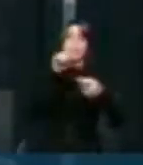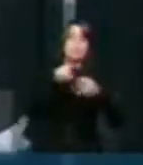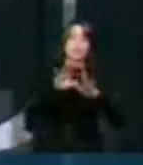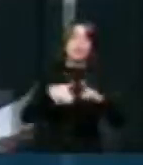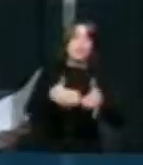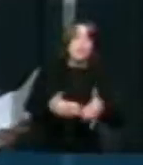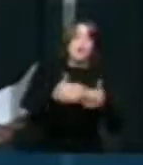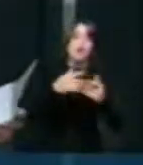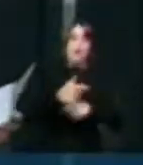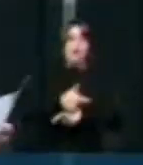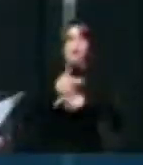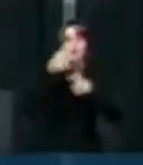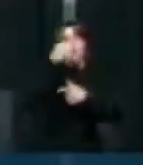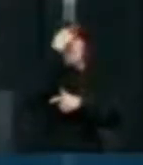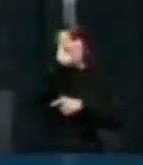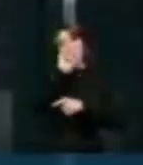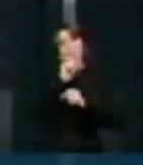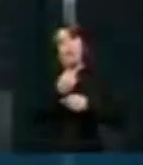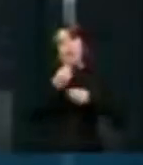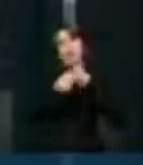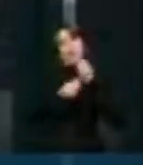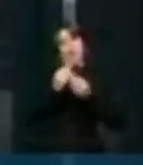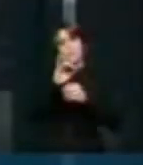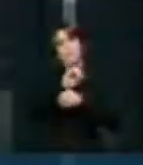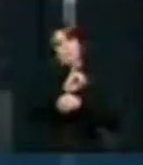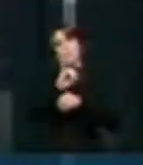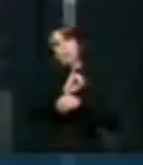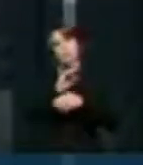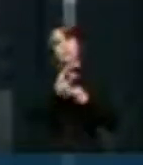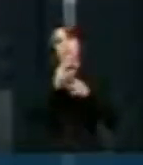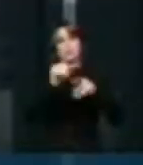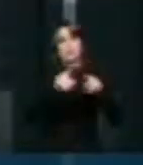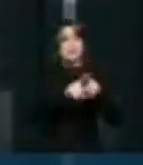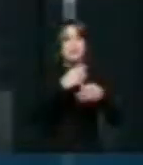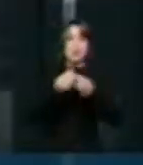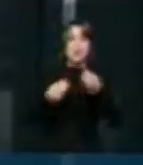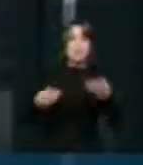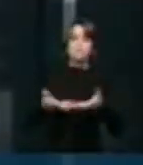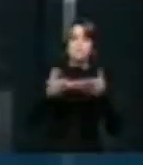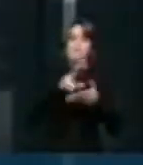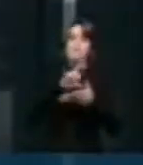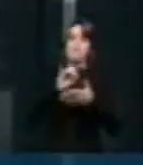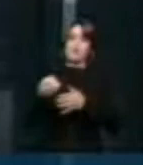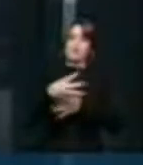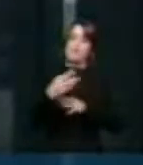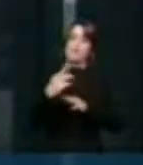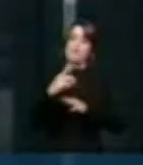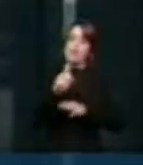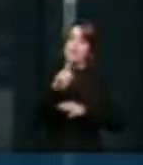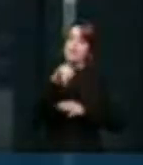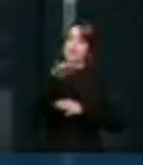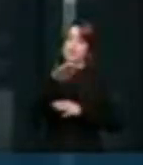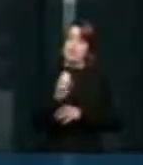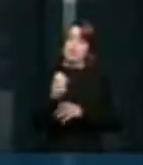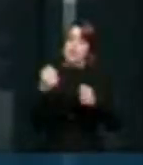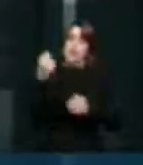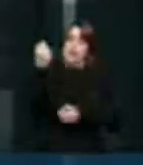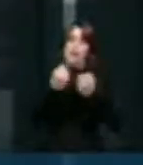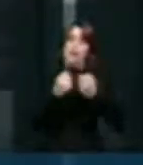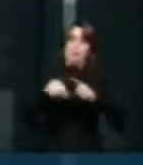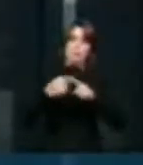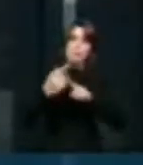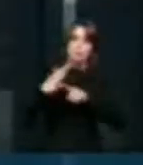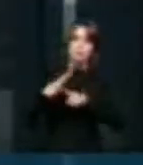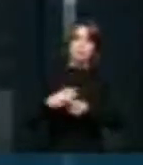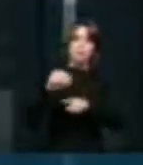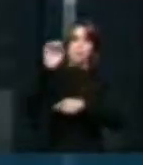a economia. Mas, segundo Moura, o pacote anunciado com pompa pela Presidente não tem muitos efeitos práticos